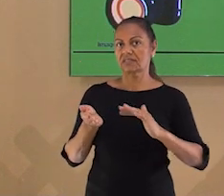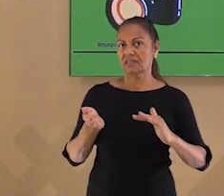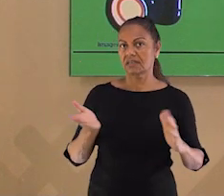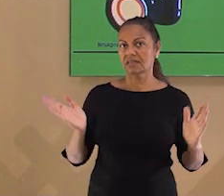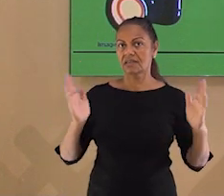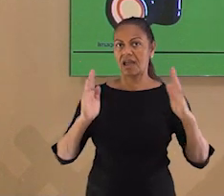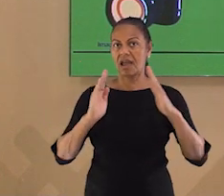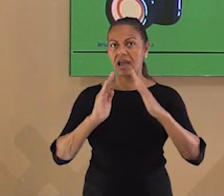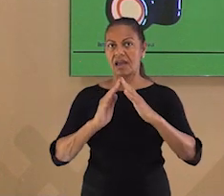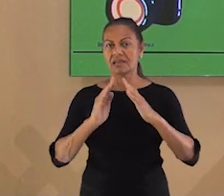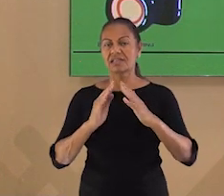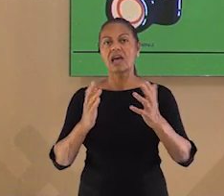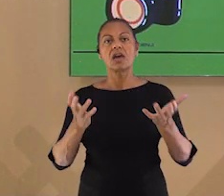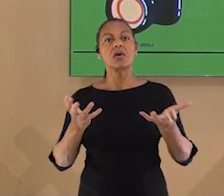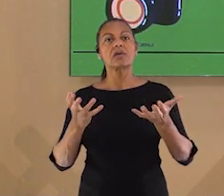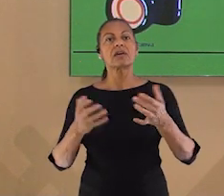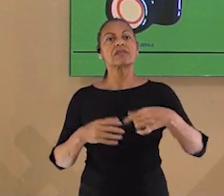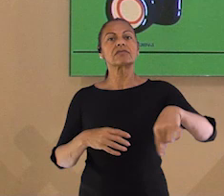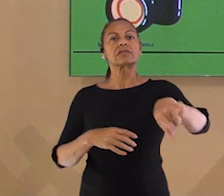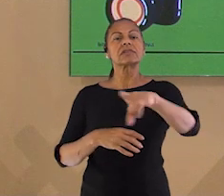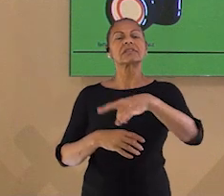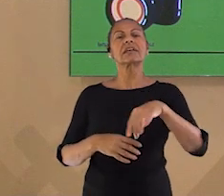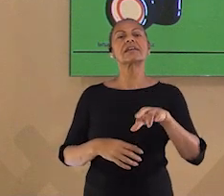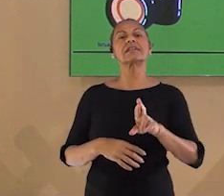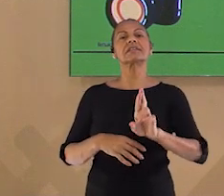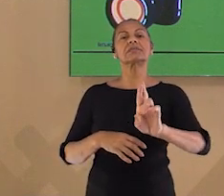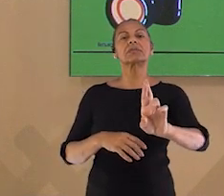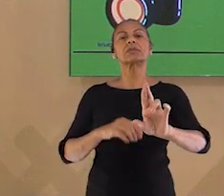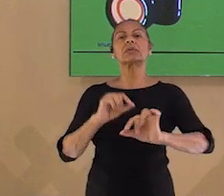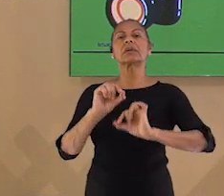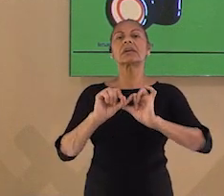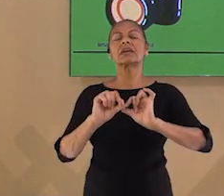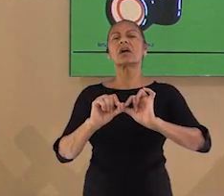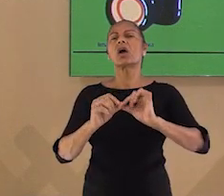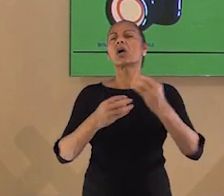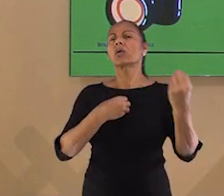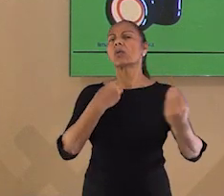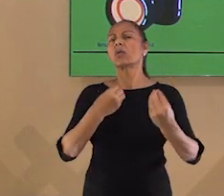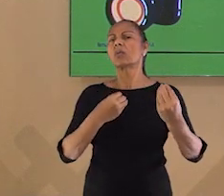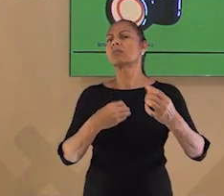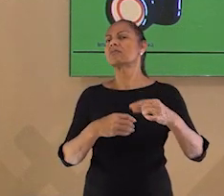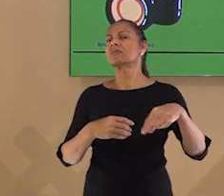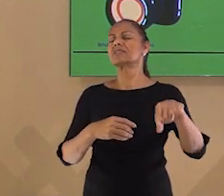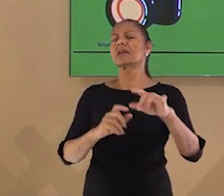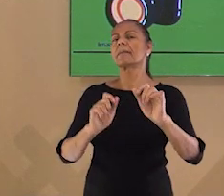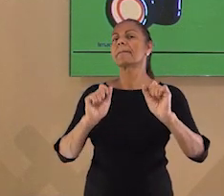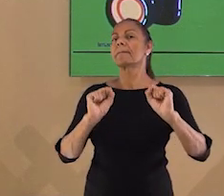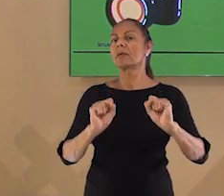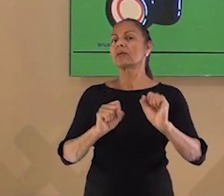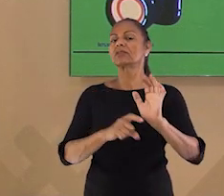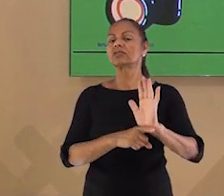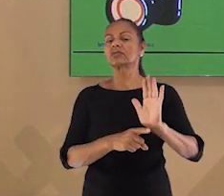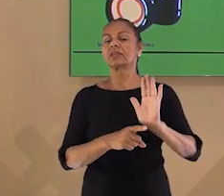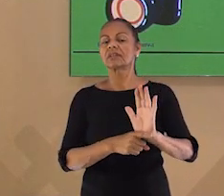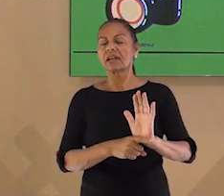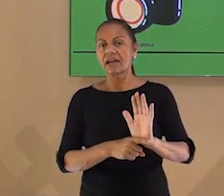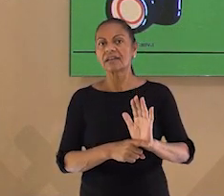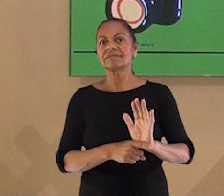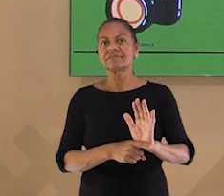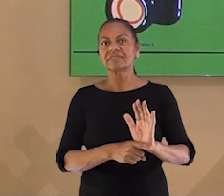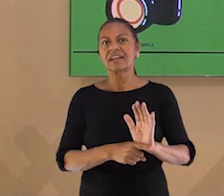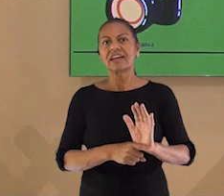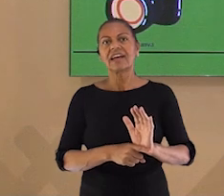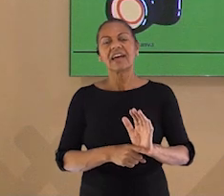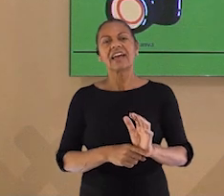você responda como você pode contribuir para minimizar os efeitos da inversão térmica e